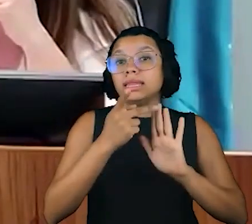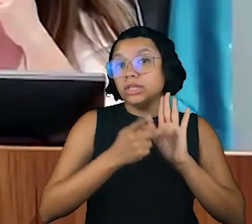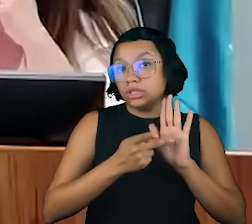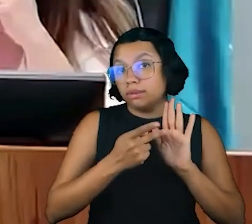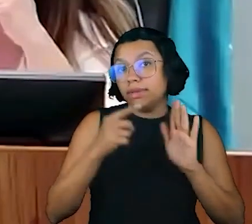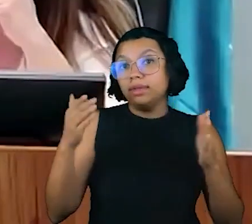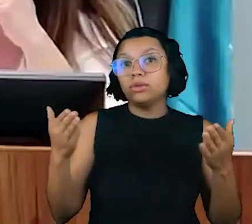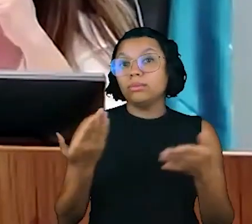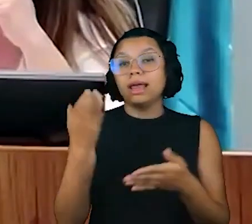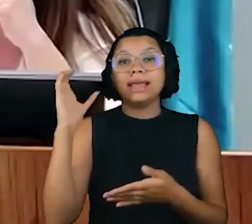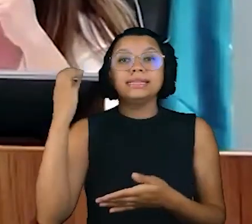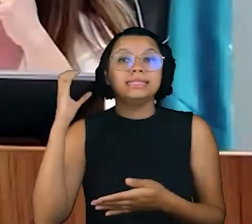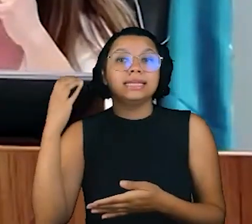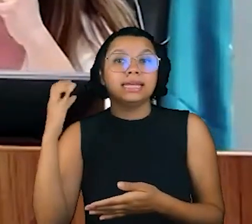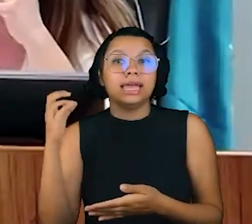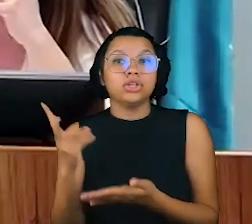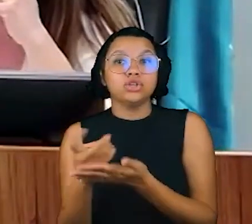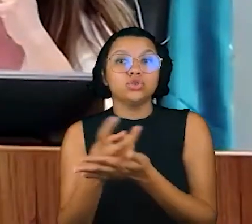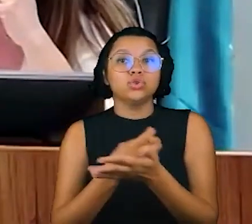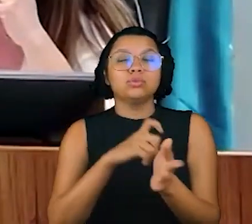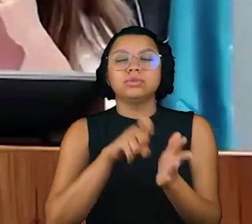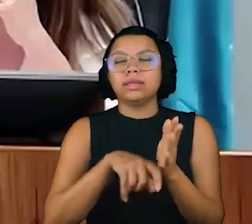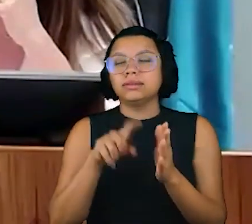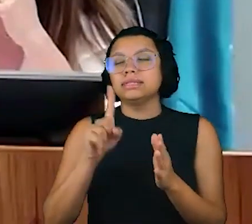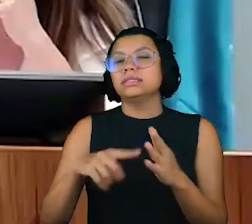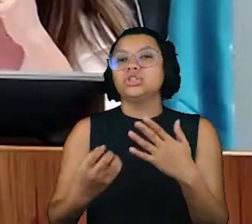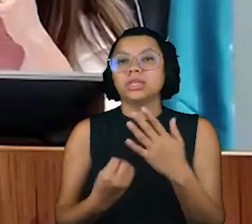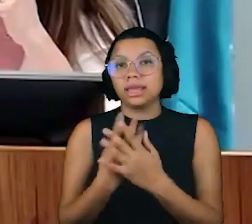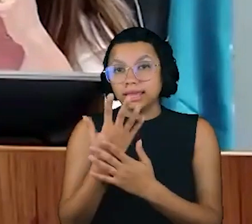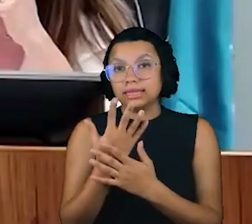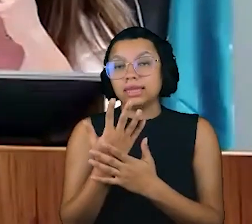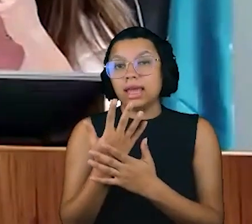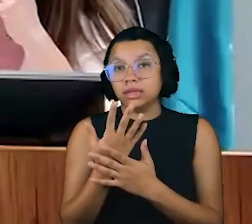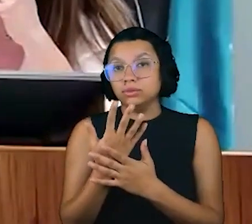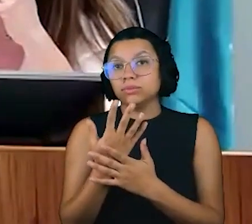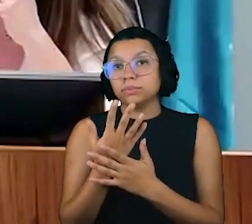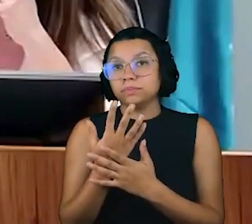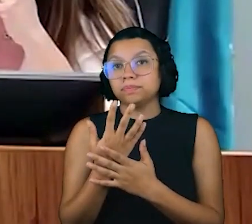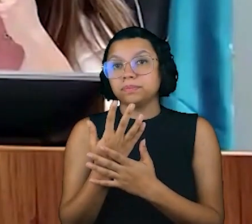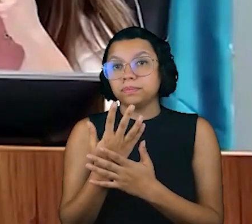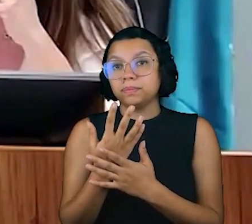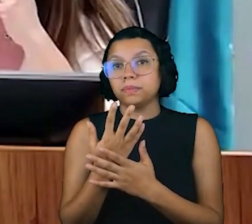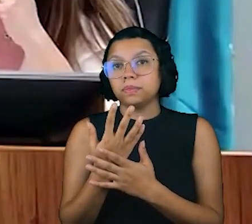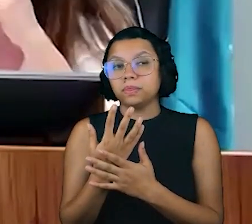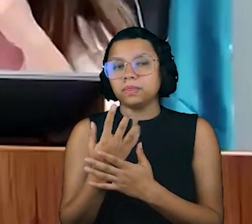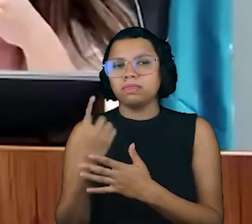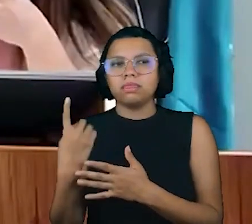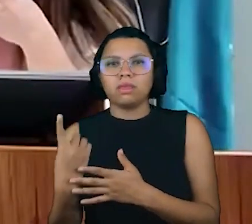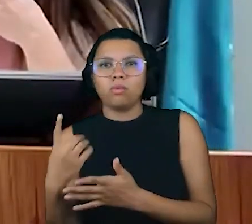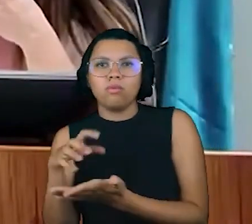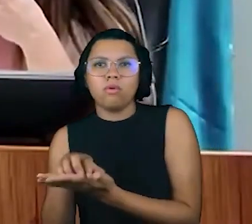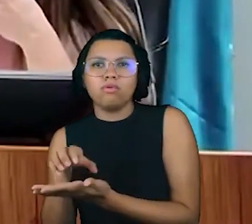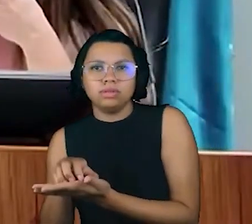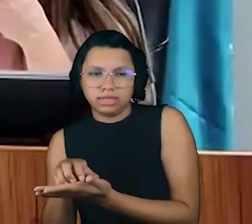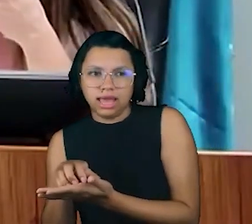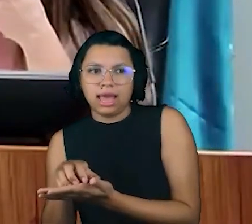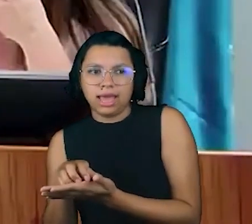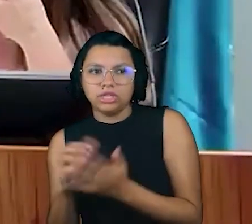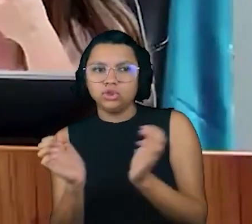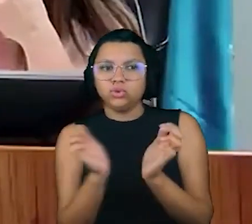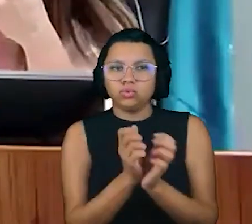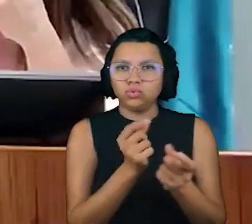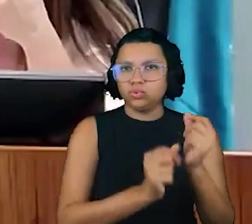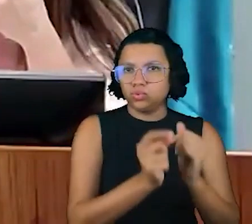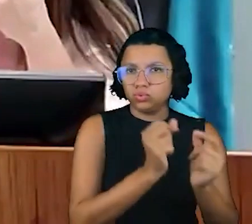crédito tributário seja gerado por uma das unidades componentes do grupo,